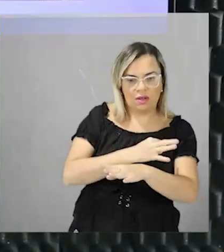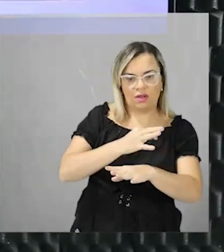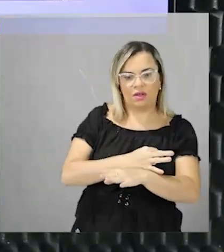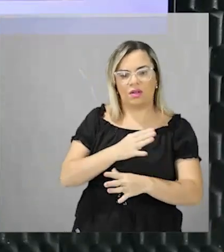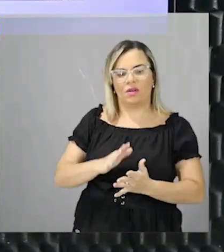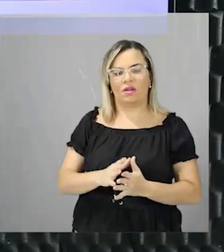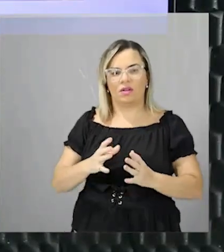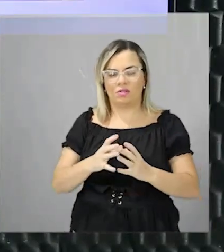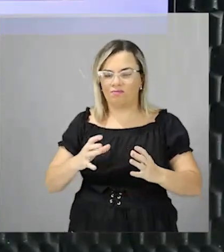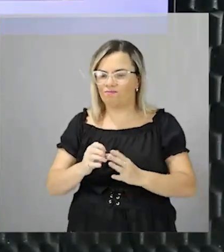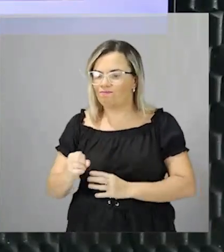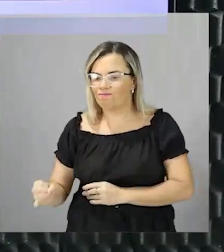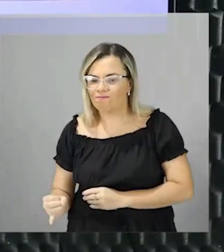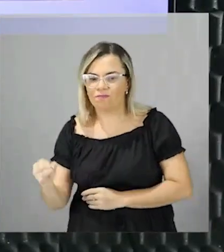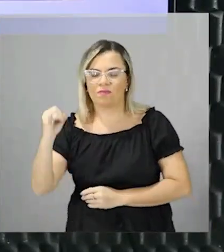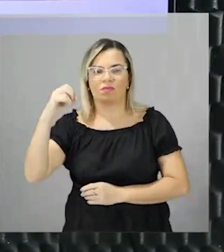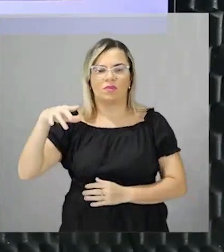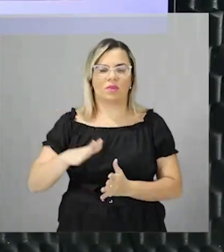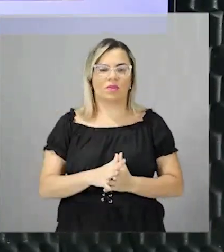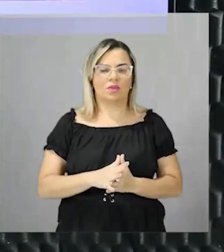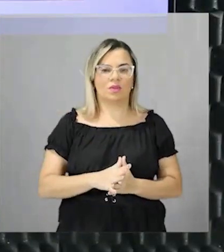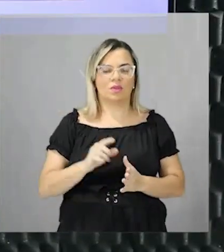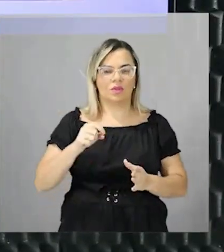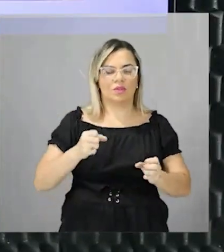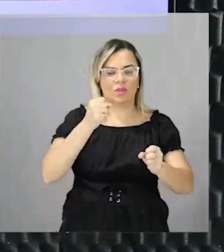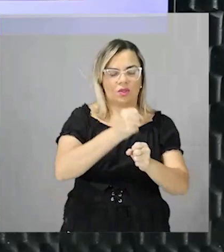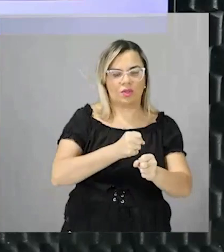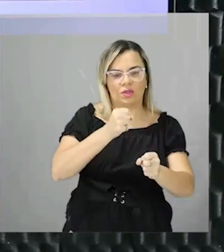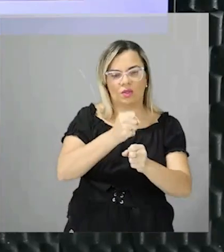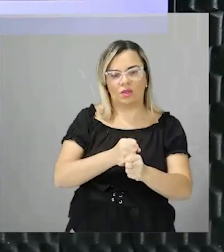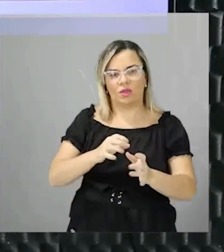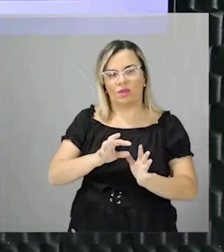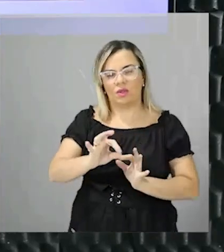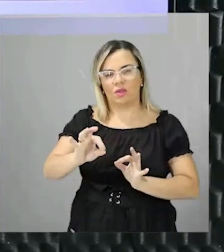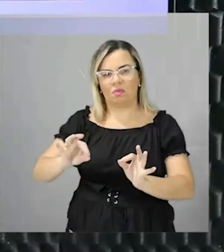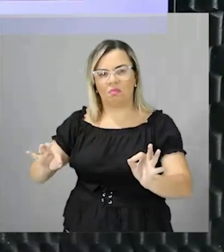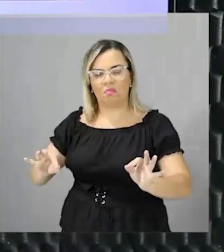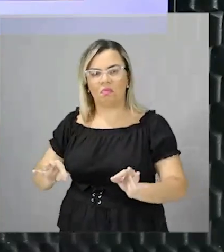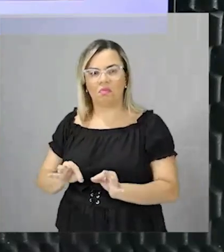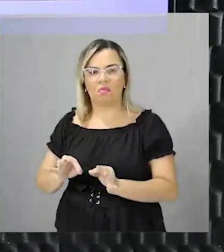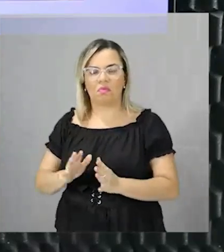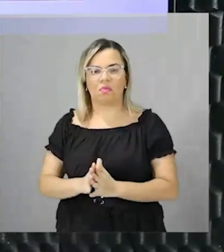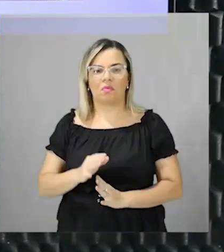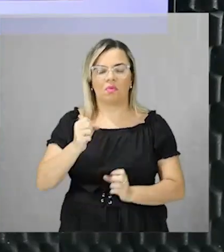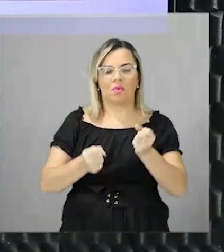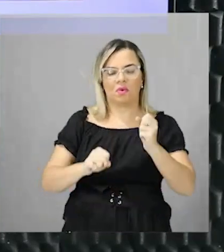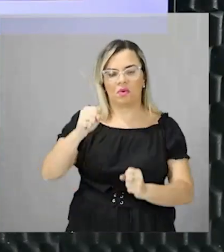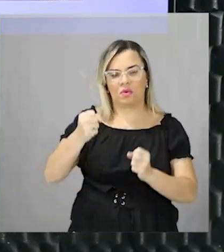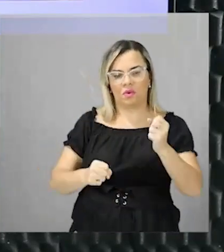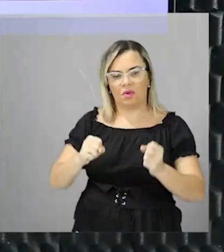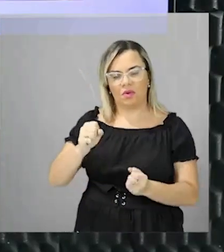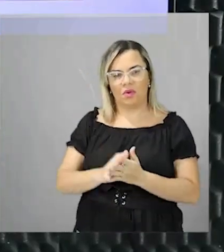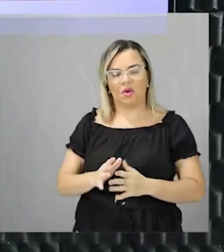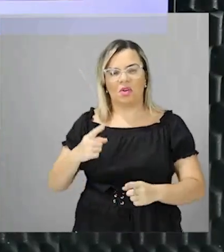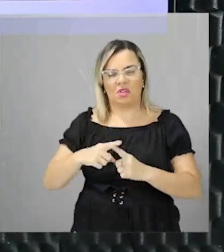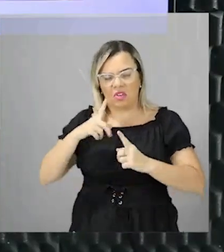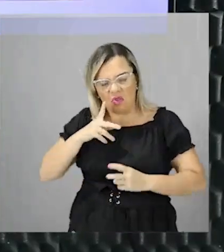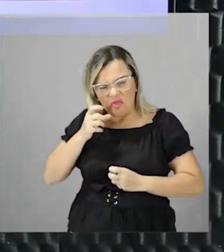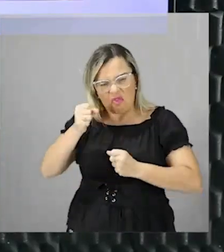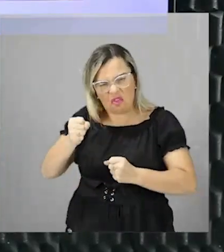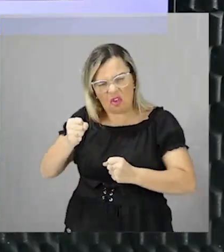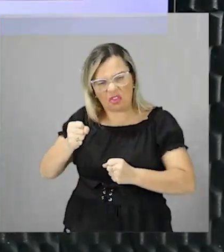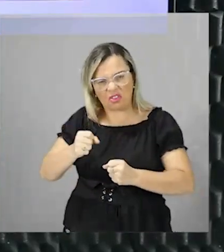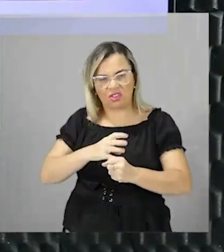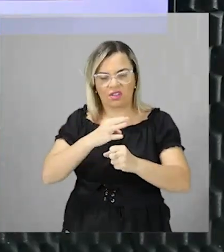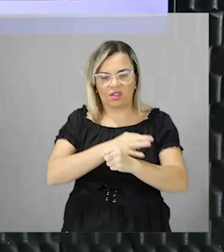tem uma grande importância, principalmente na construção civil, aí, tá certo? Na indústria, de maneira geral, pela sua resistência. E as sedimentares,